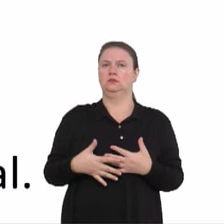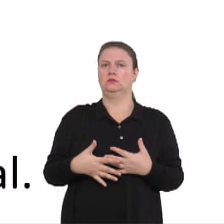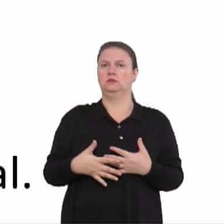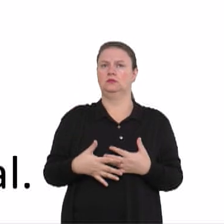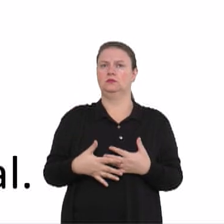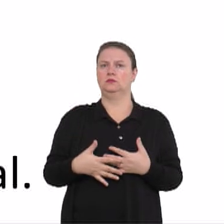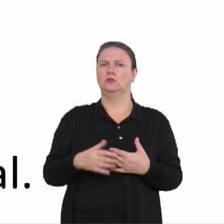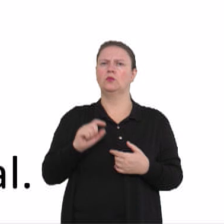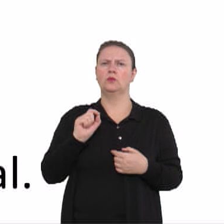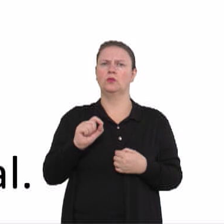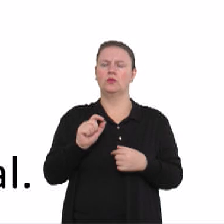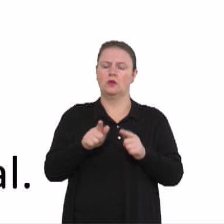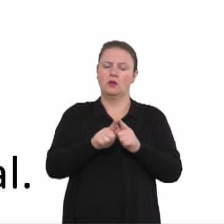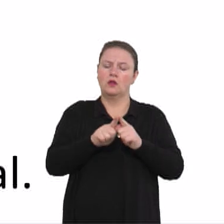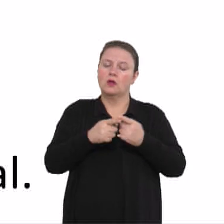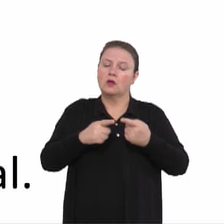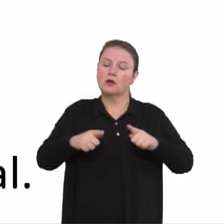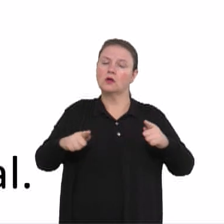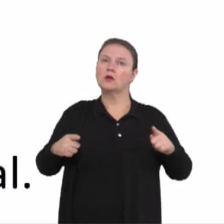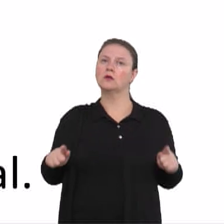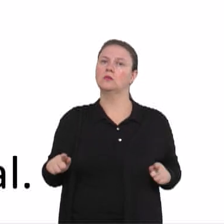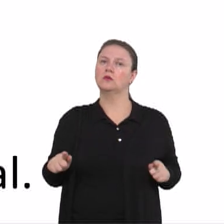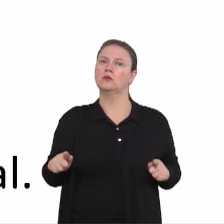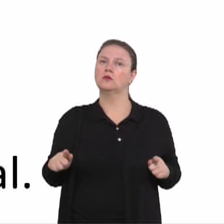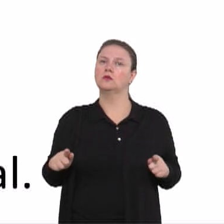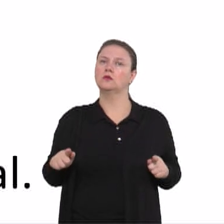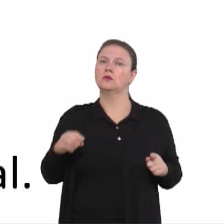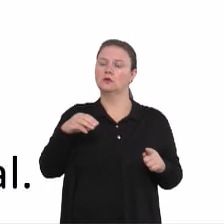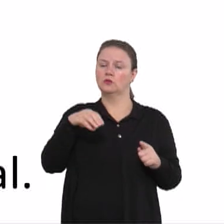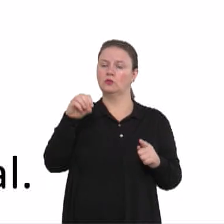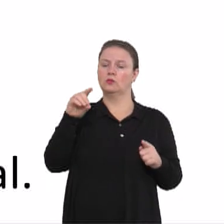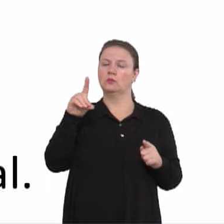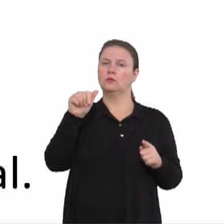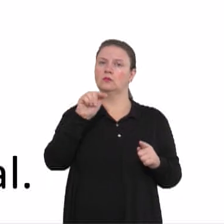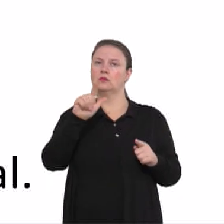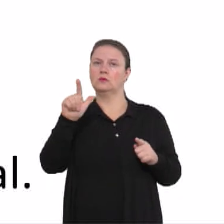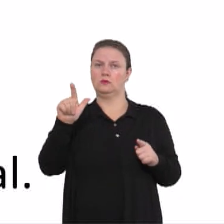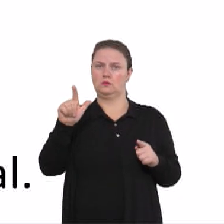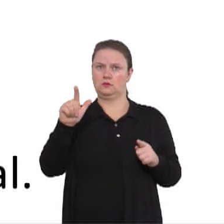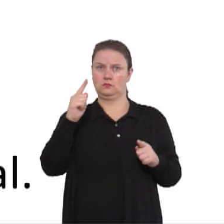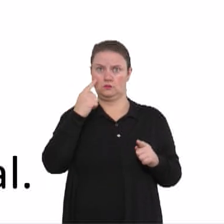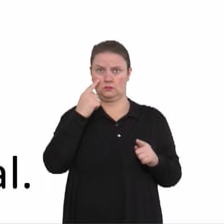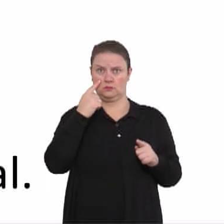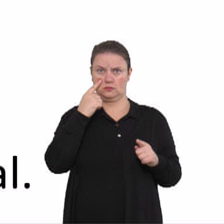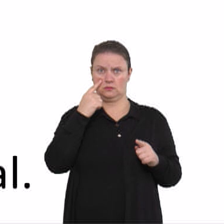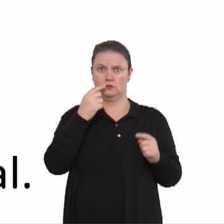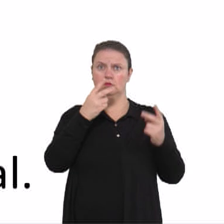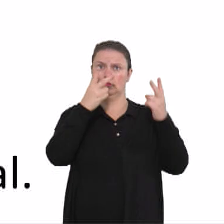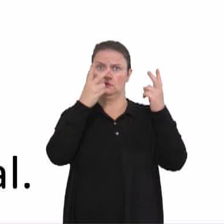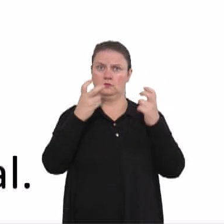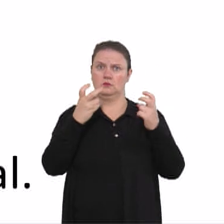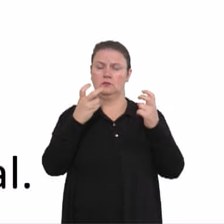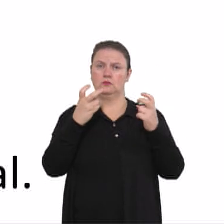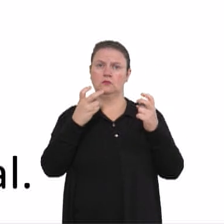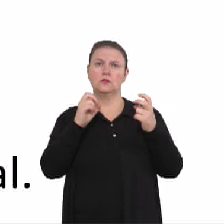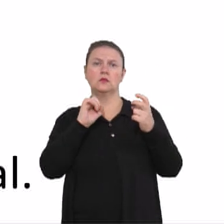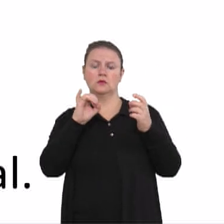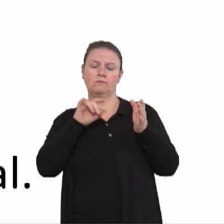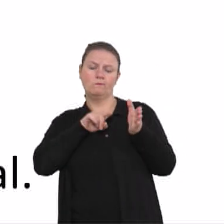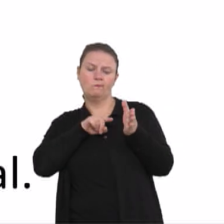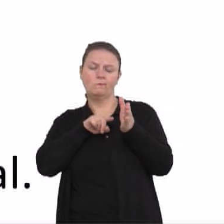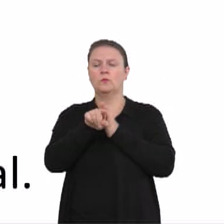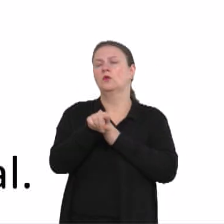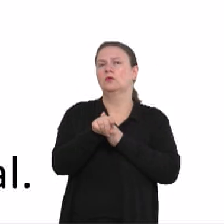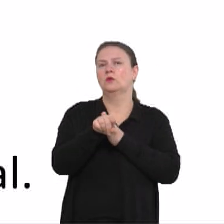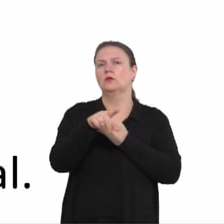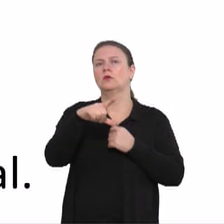a estrutura gramatical do modal should então assim na interrogativa quando a pergunta